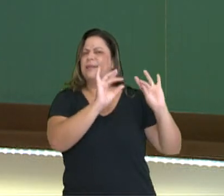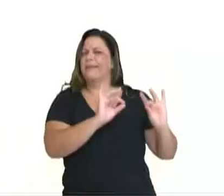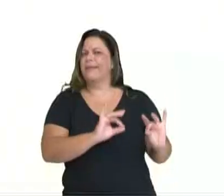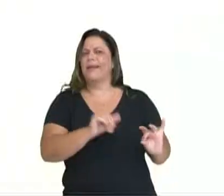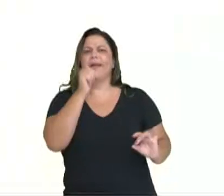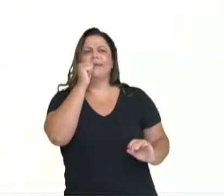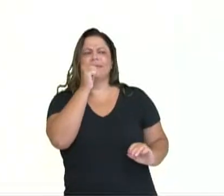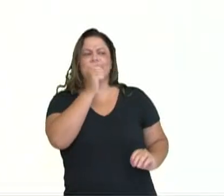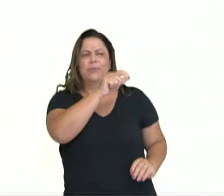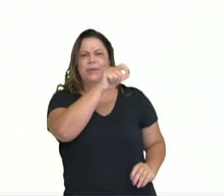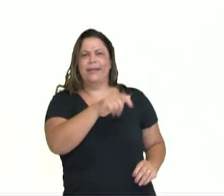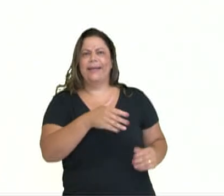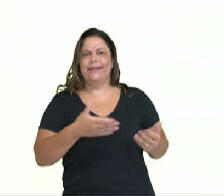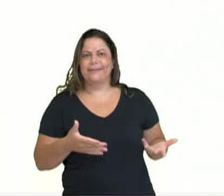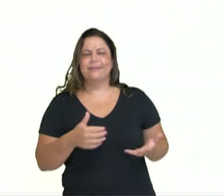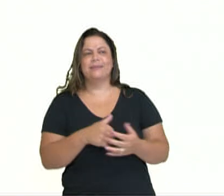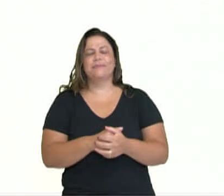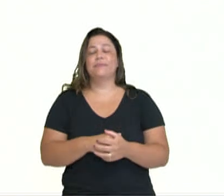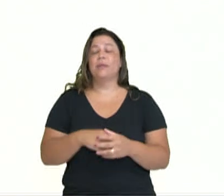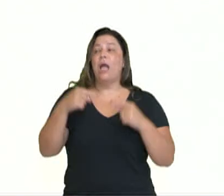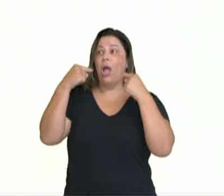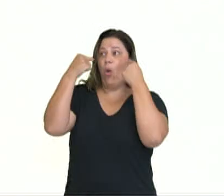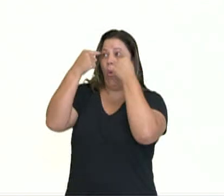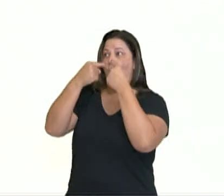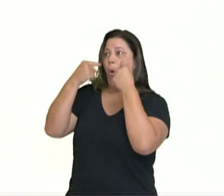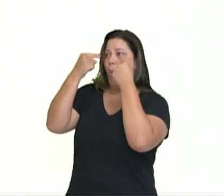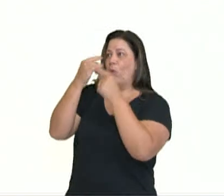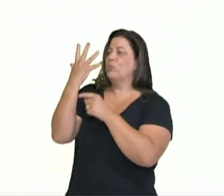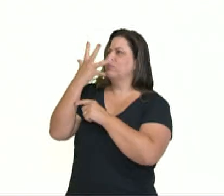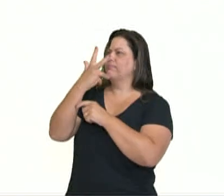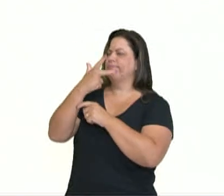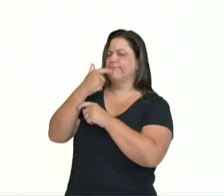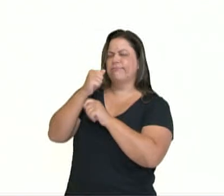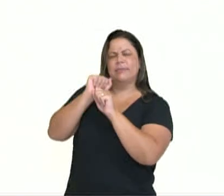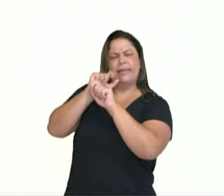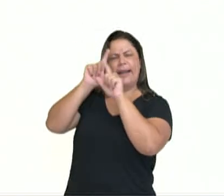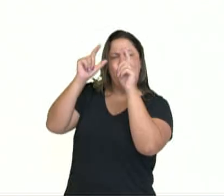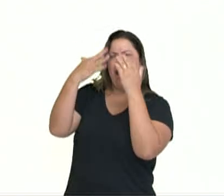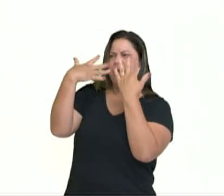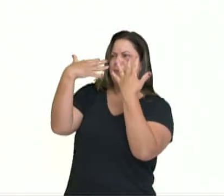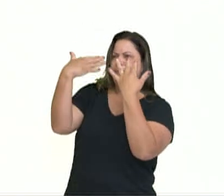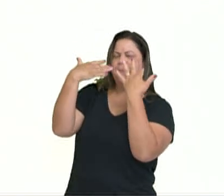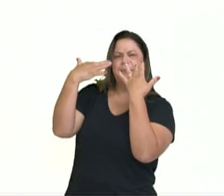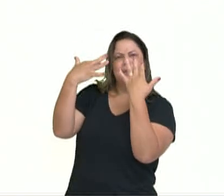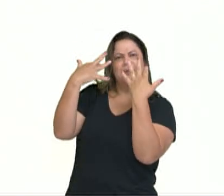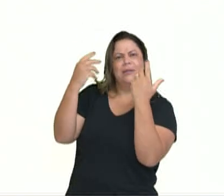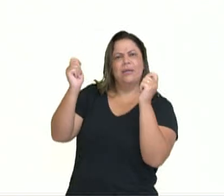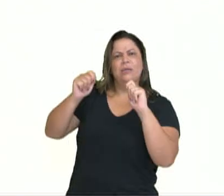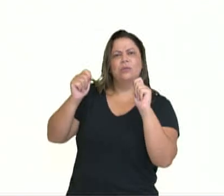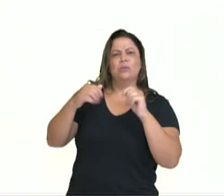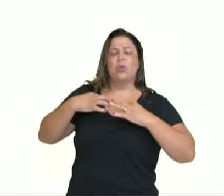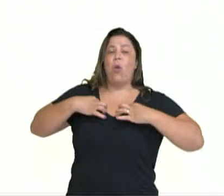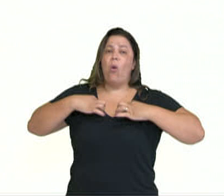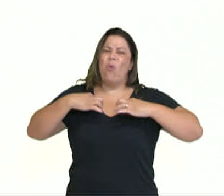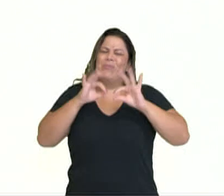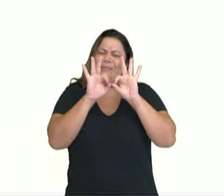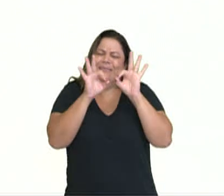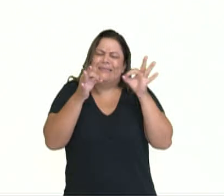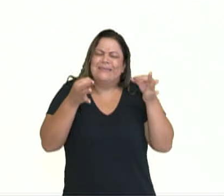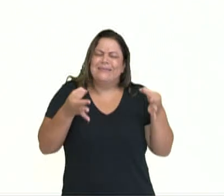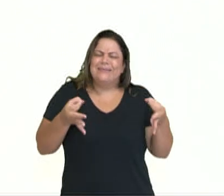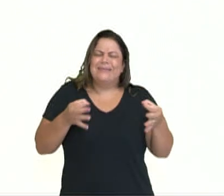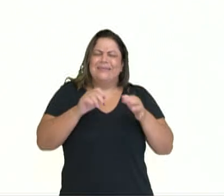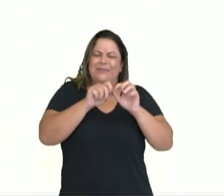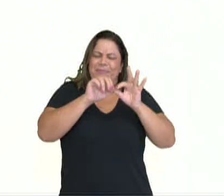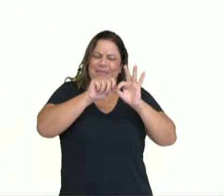gabarito. Tinha belos olhos claros, extremamente brilhantes. Usava roupas pobres e puídas.